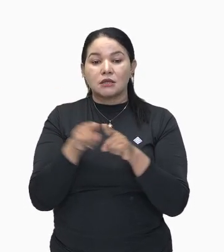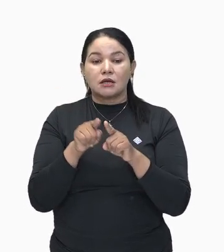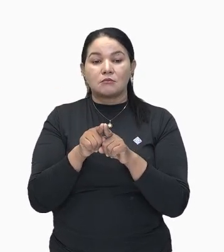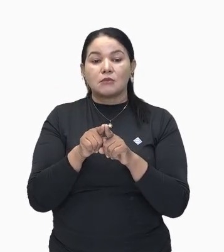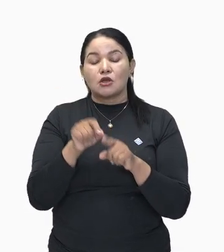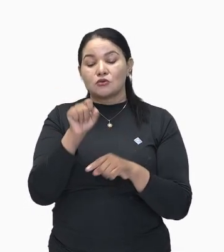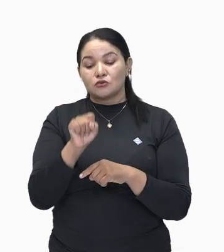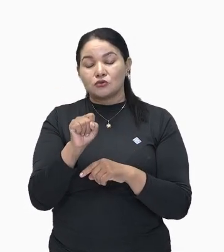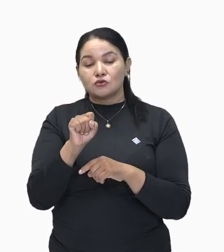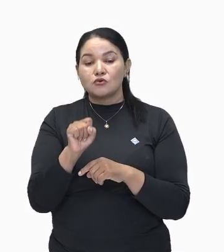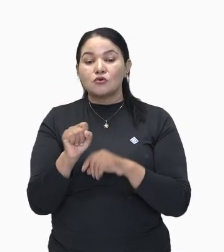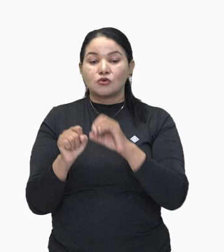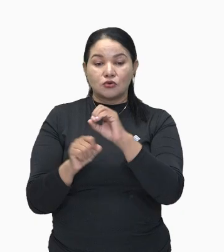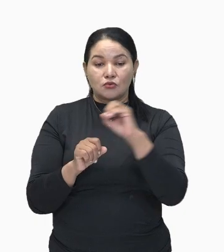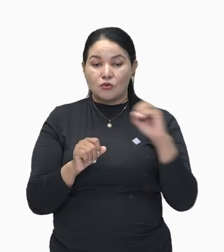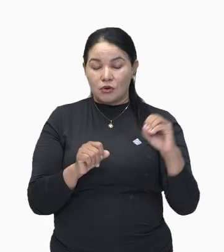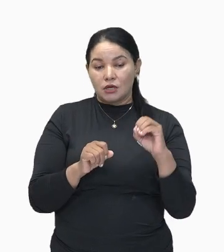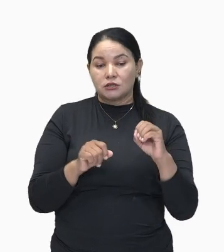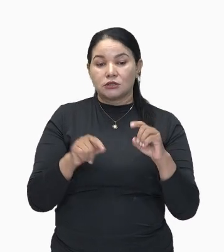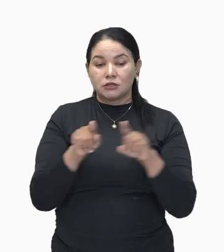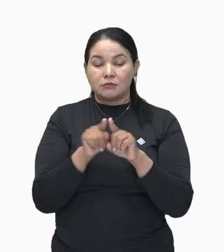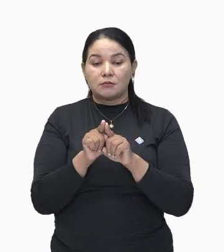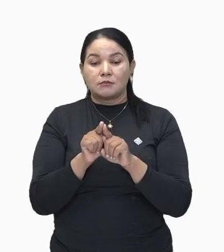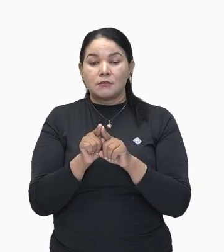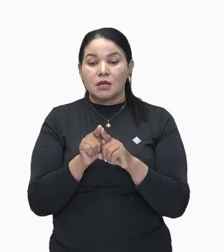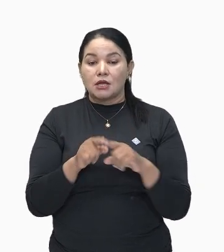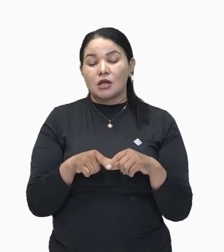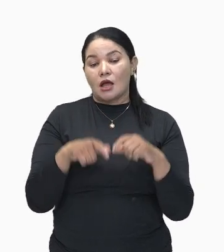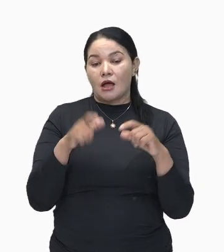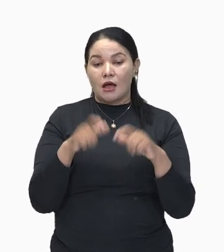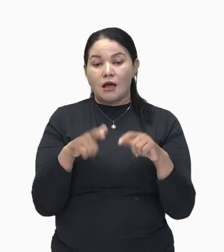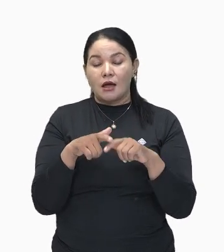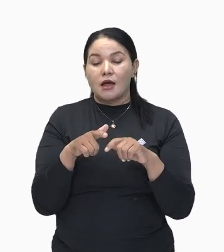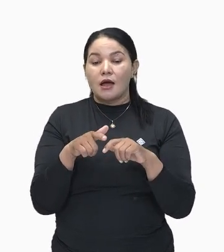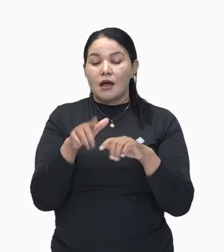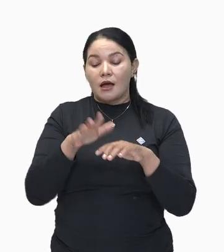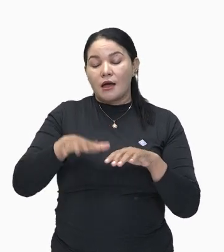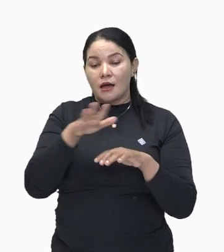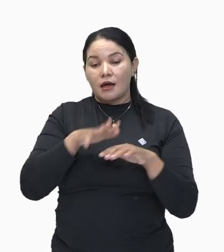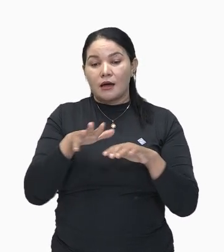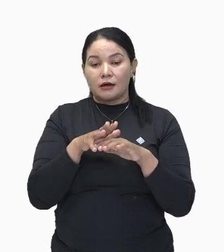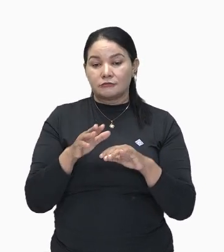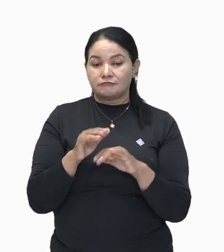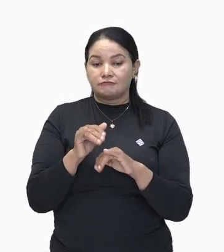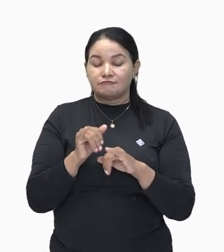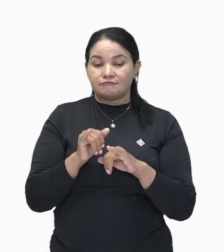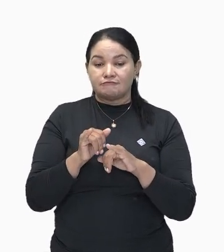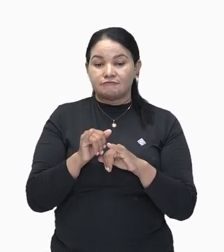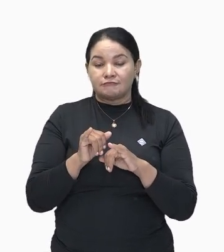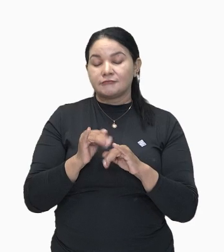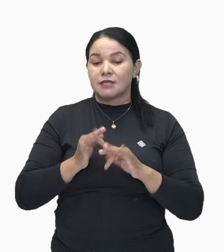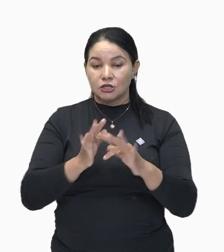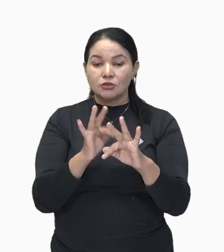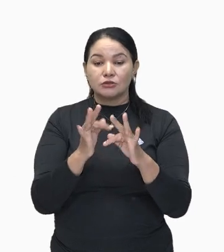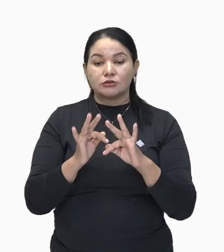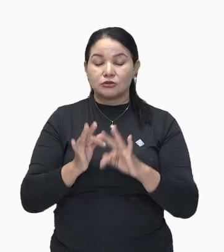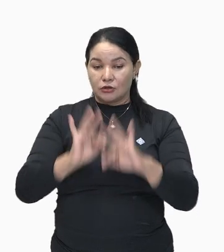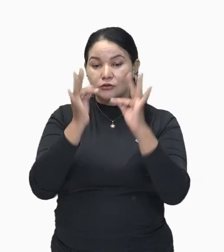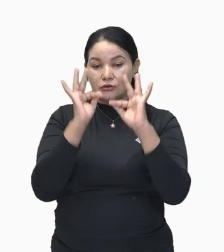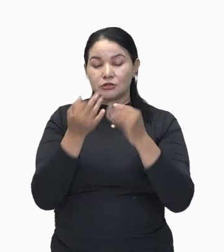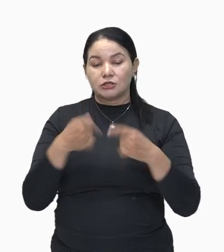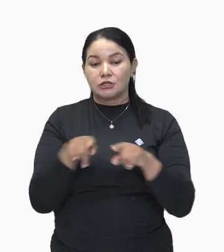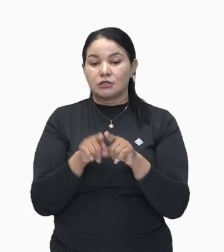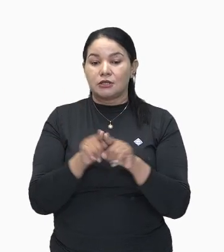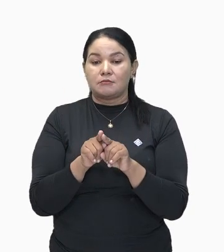já pega ali a região dos setores de alta tecnologia, como eletrônicos, software e biotecnologia. A